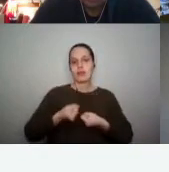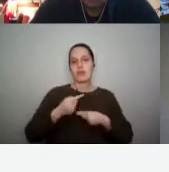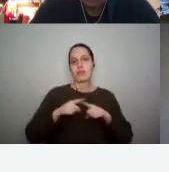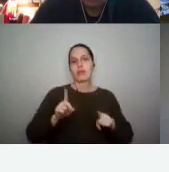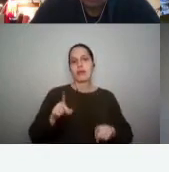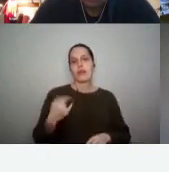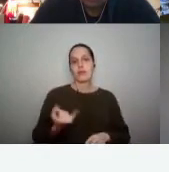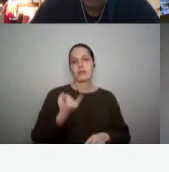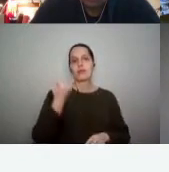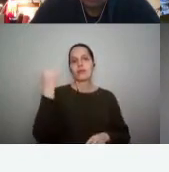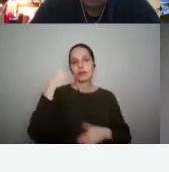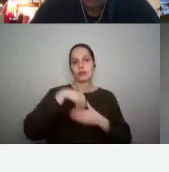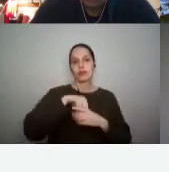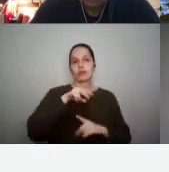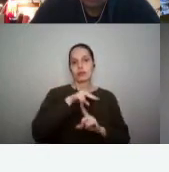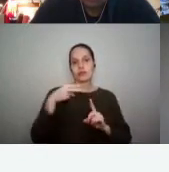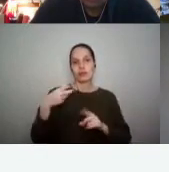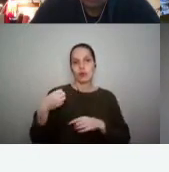nova perspectiva.